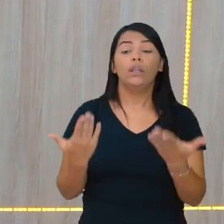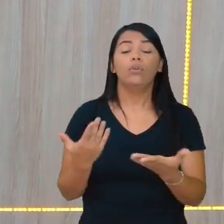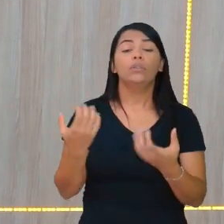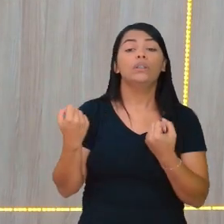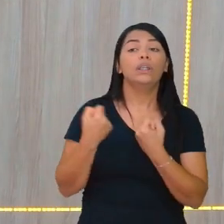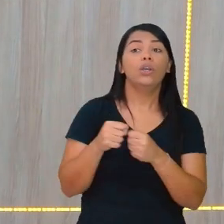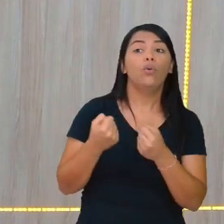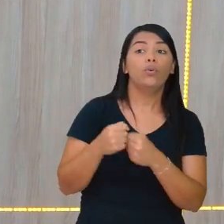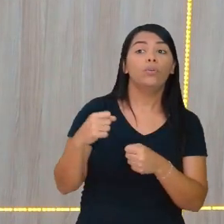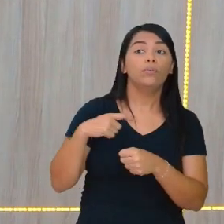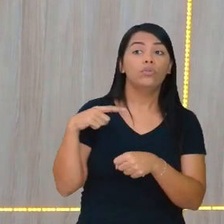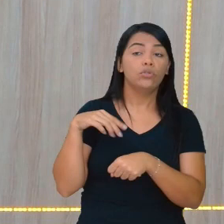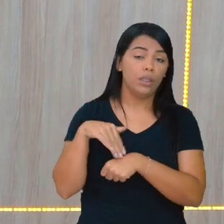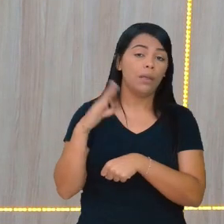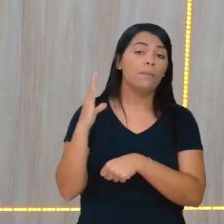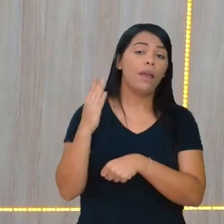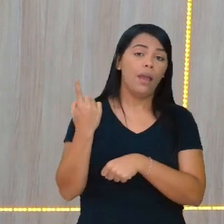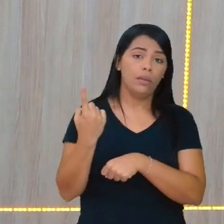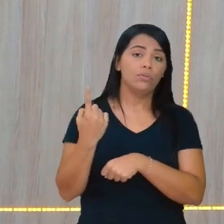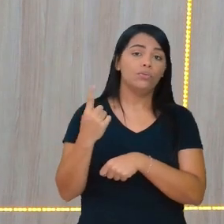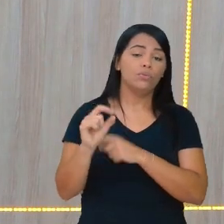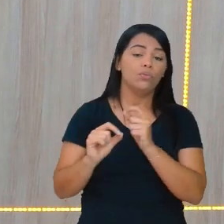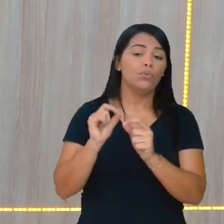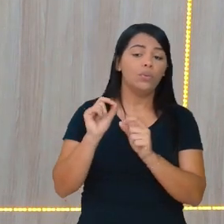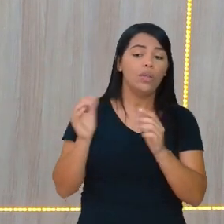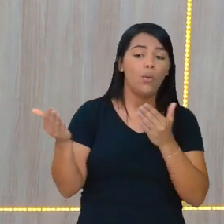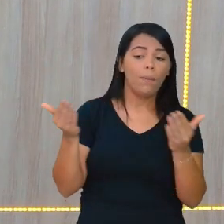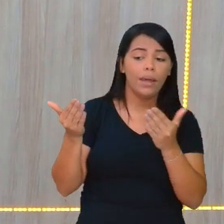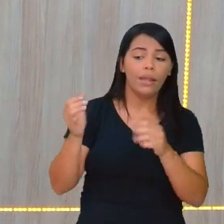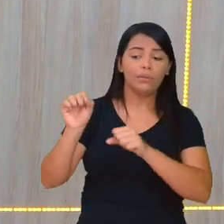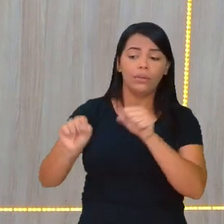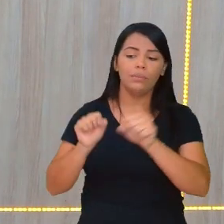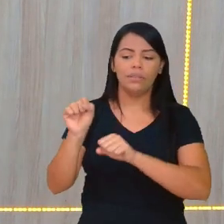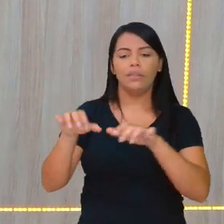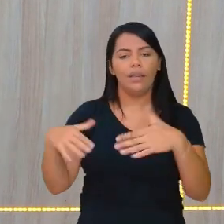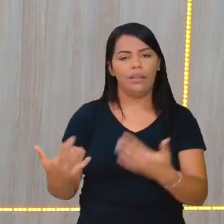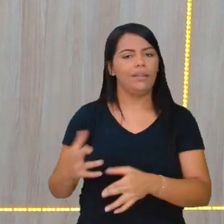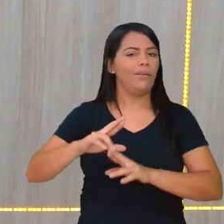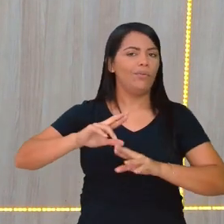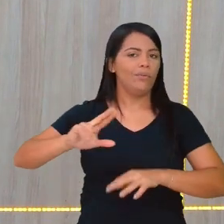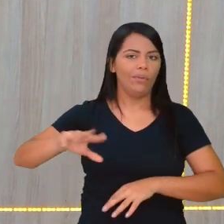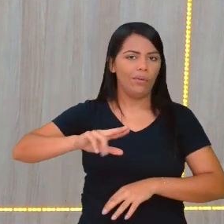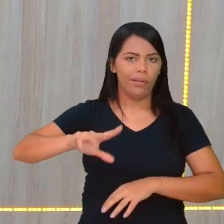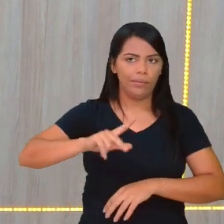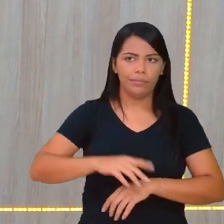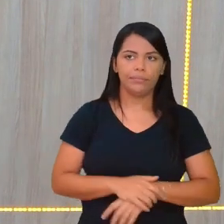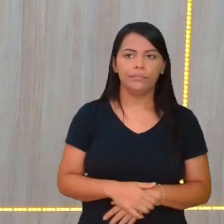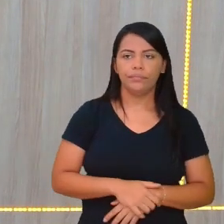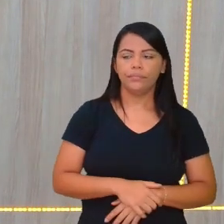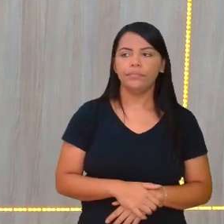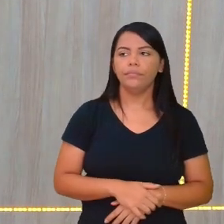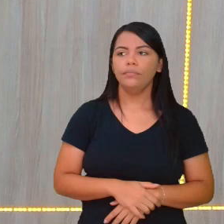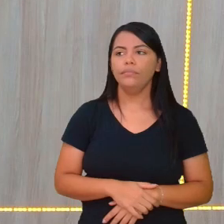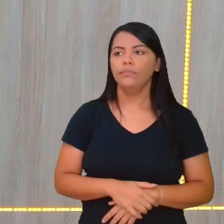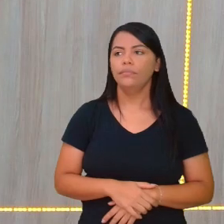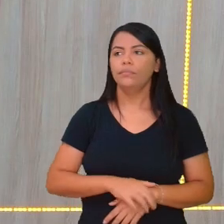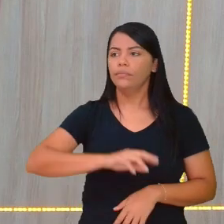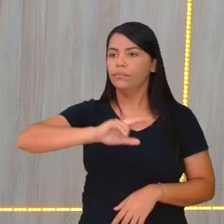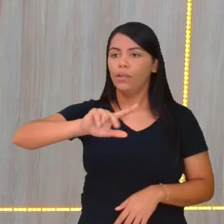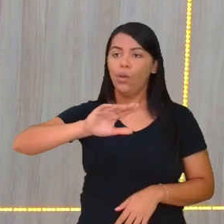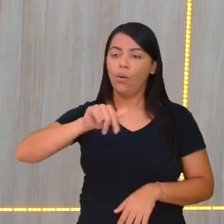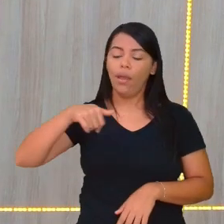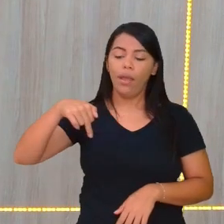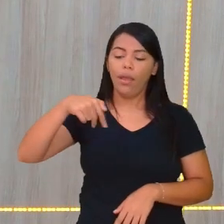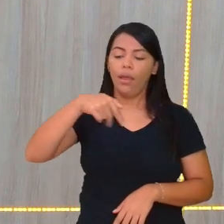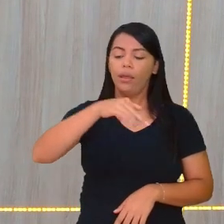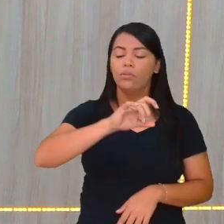mais 1 do que a bicicleta. Então, não é. Isso. Certo? não é o AP. Ficou